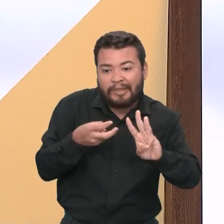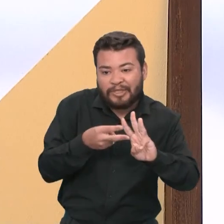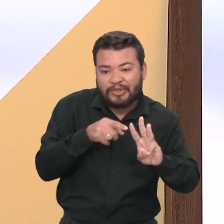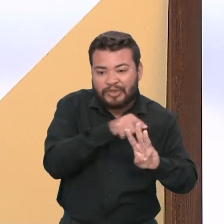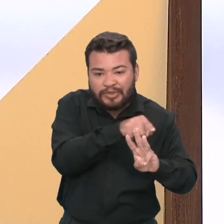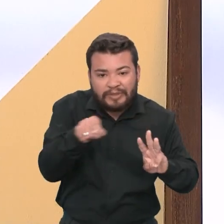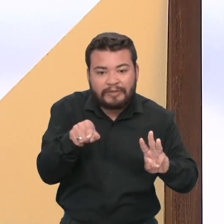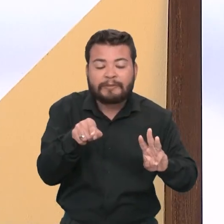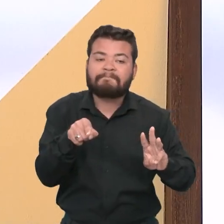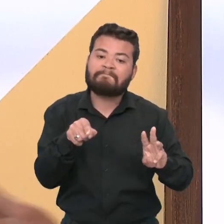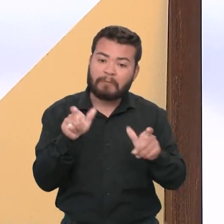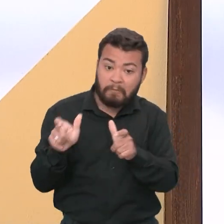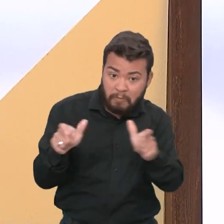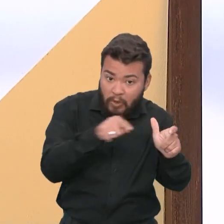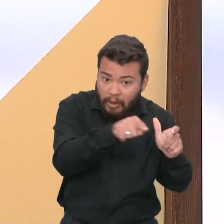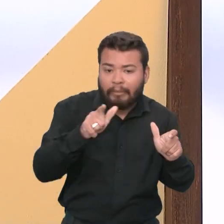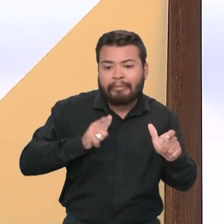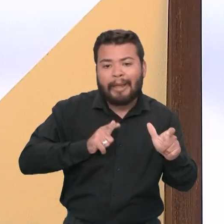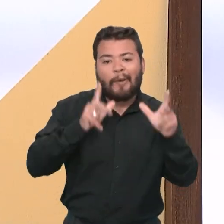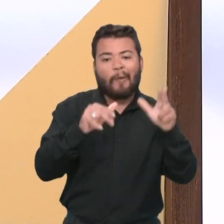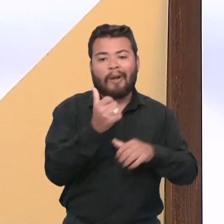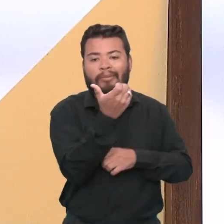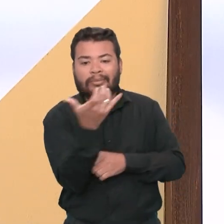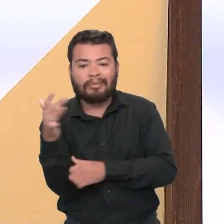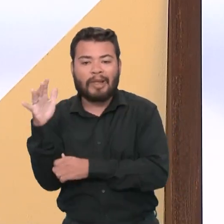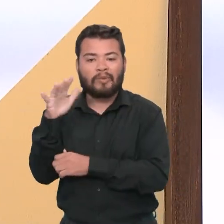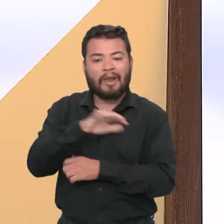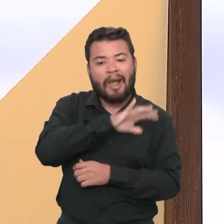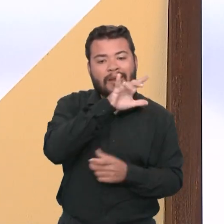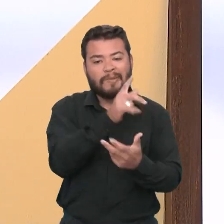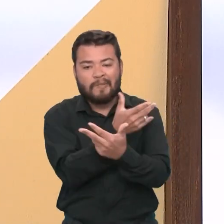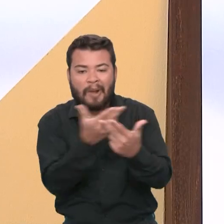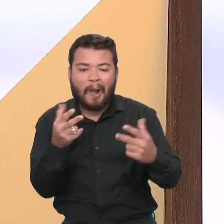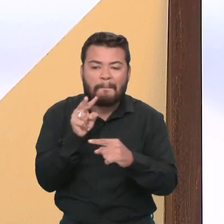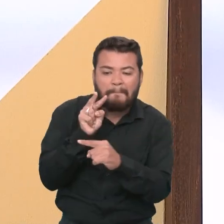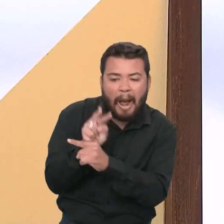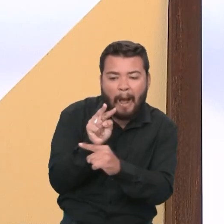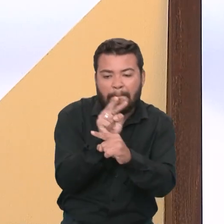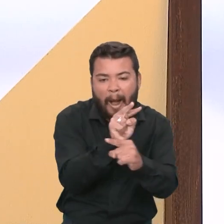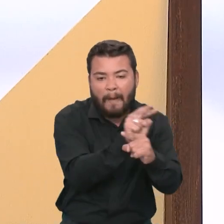ali de proteção, porque a gente tem mais